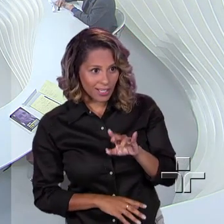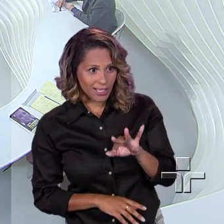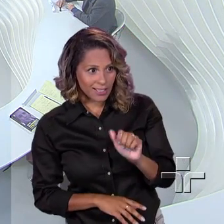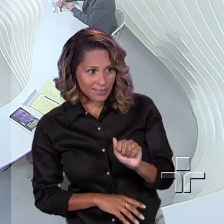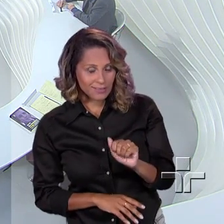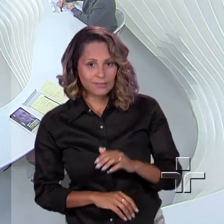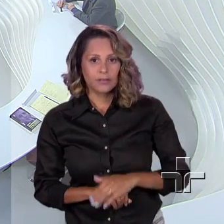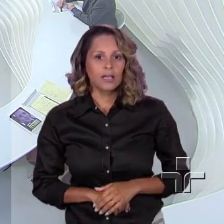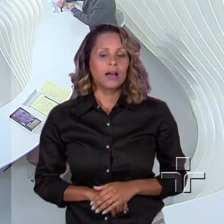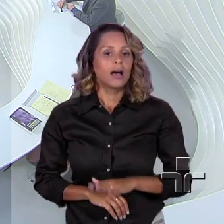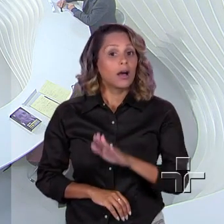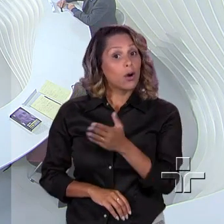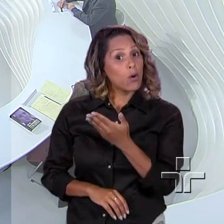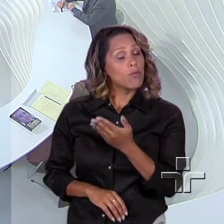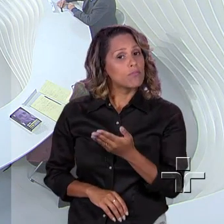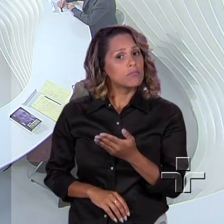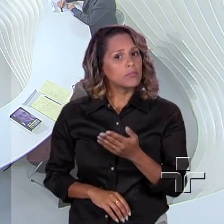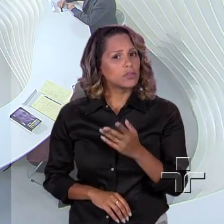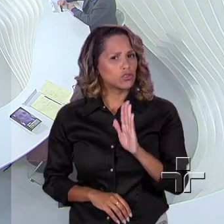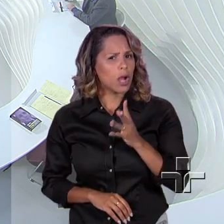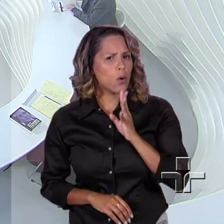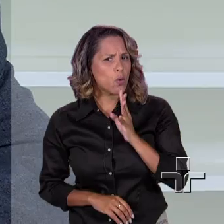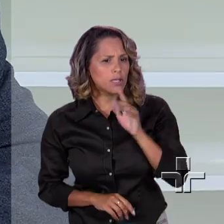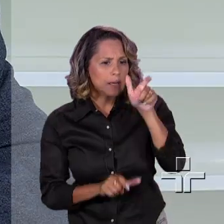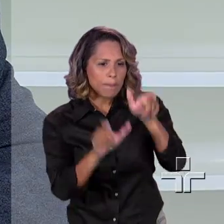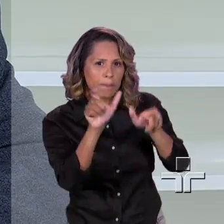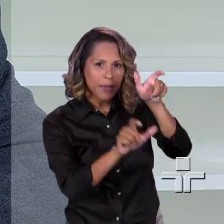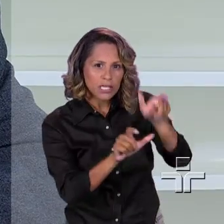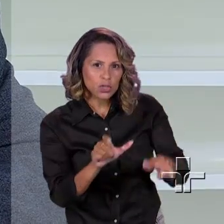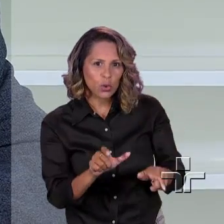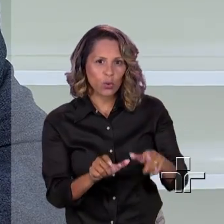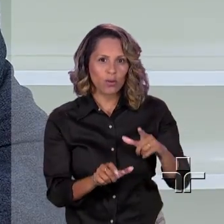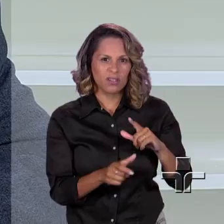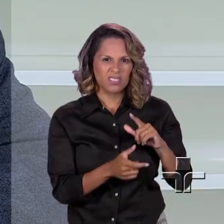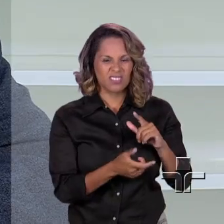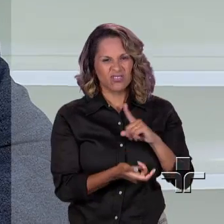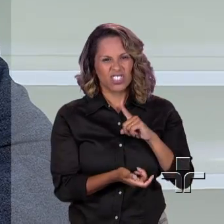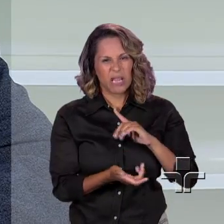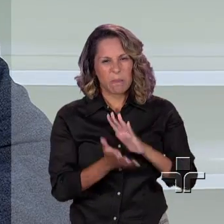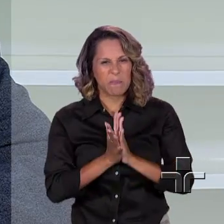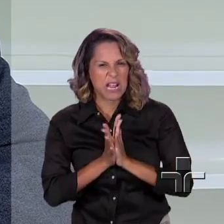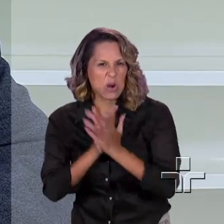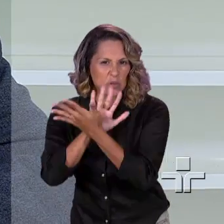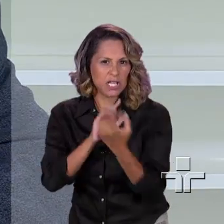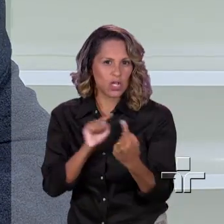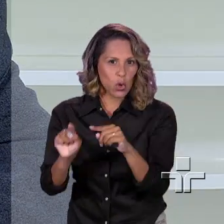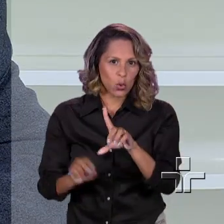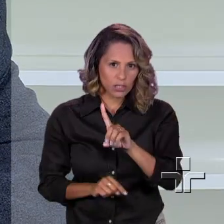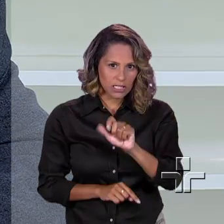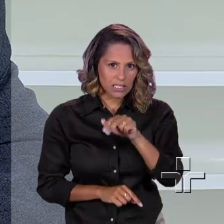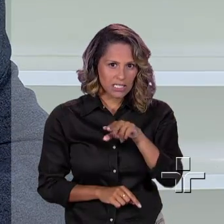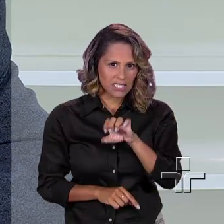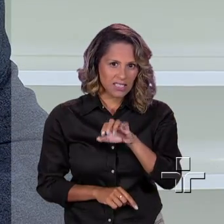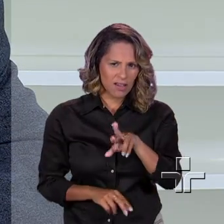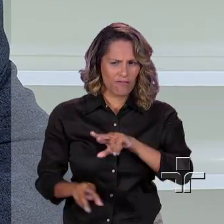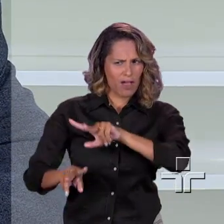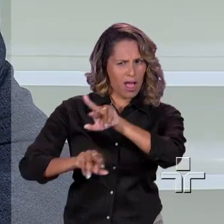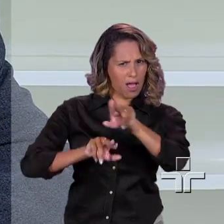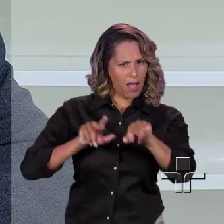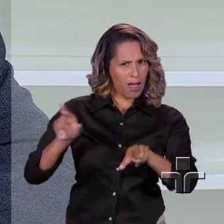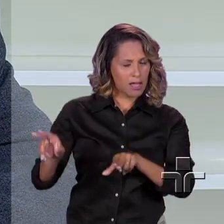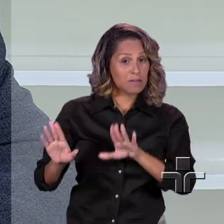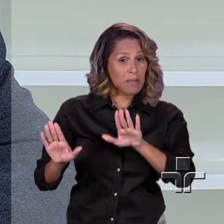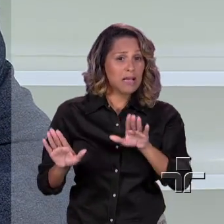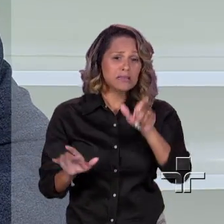Olha, eu conheci pessoas que discriminaram Herbert Daniel dentro da organização revolucionária, e não foram poucas. Essas pessoas mudaram, não fariam